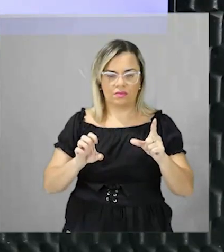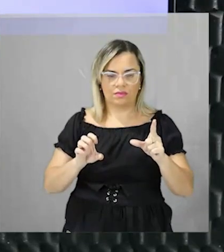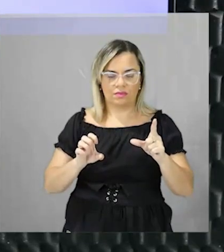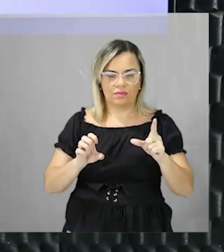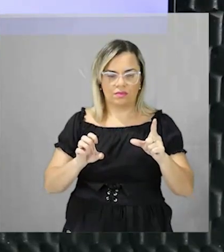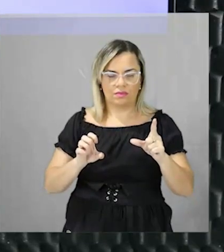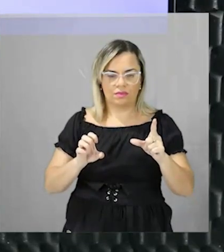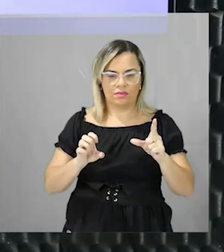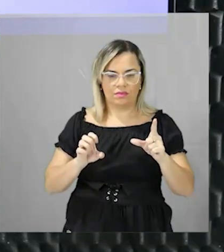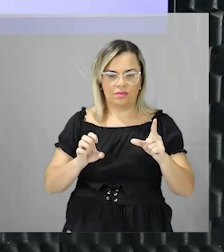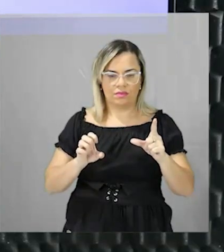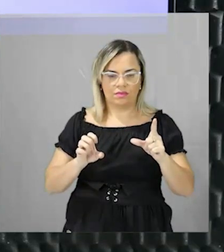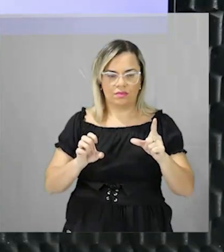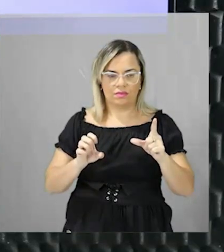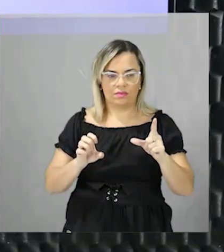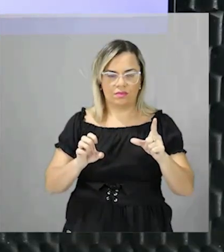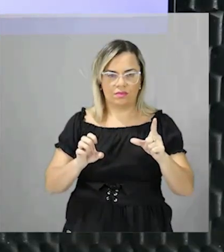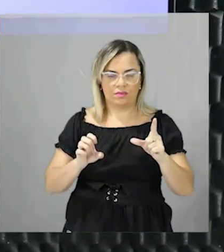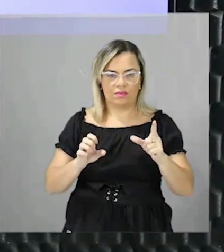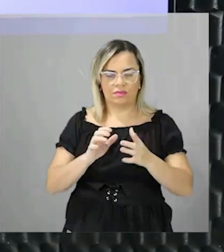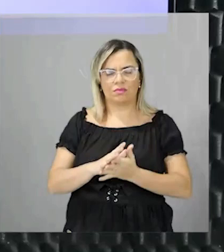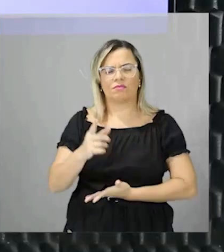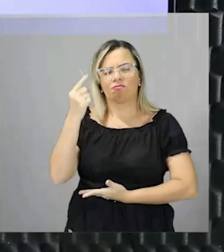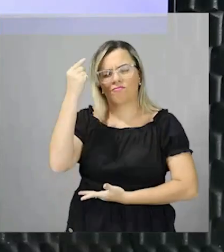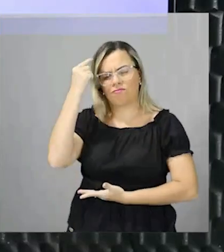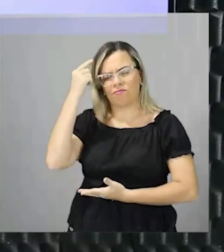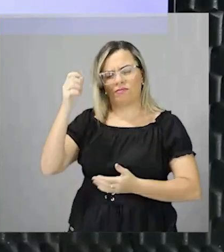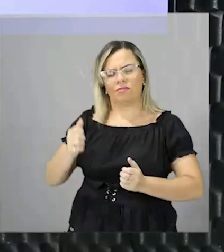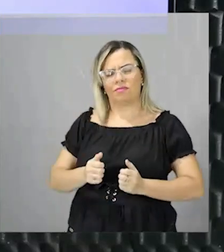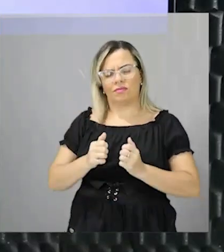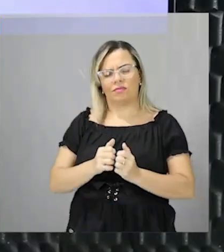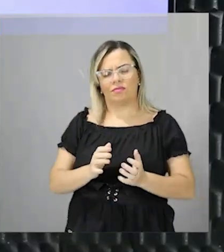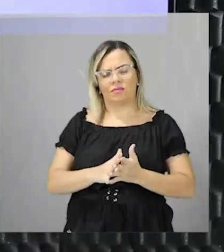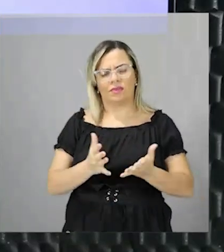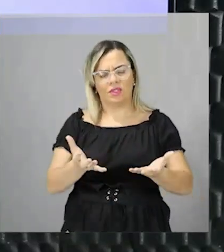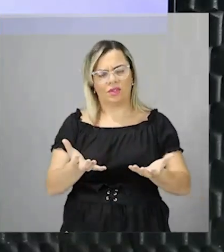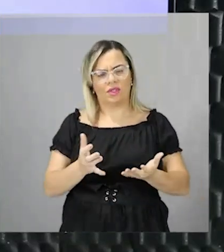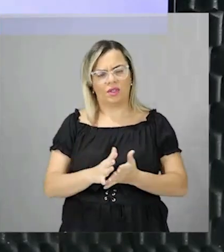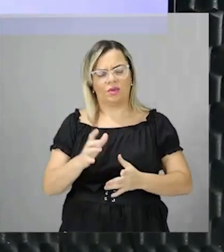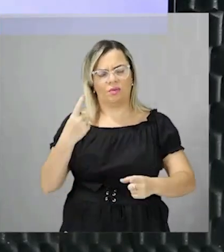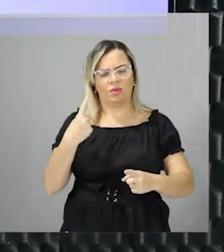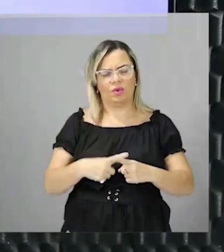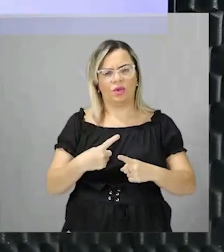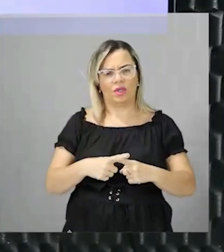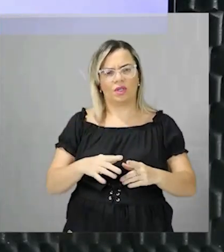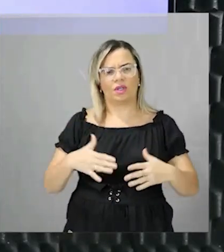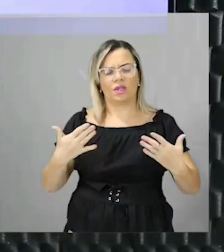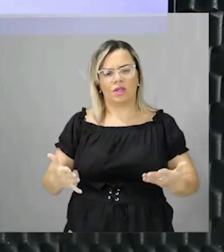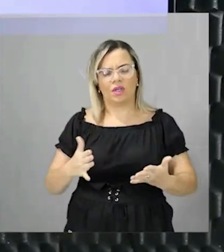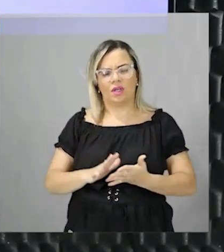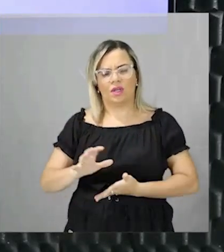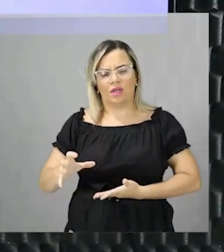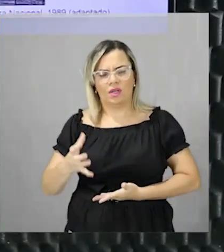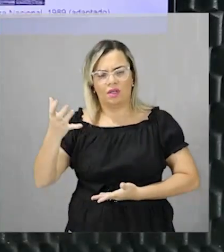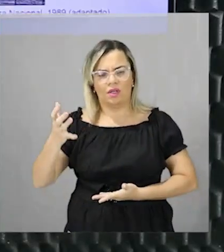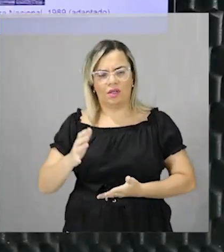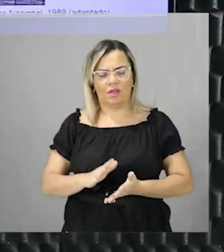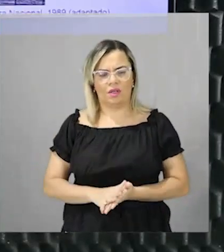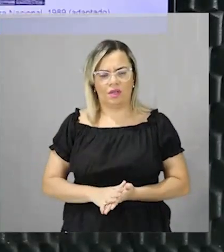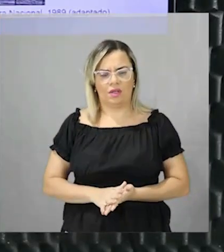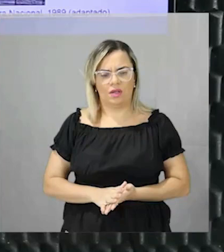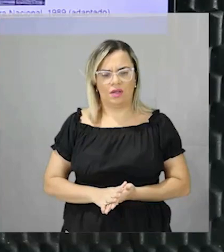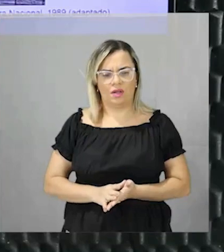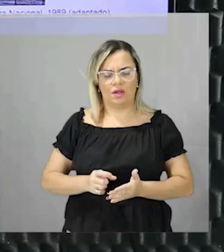resistência à erosão oferecida pelas rochas? Pensa comigo, eu quero causa, galera, tá? A escavação desses